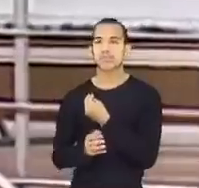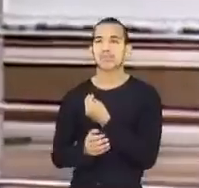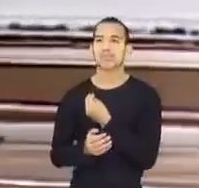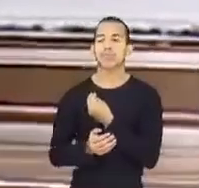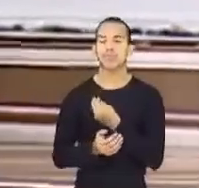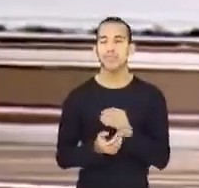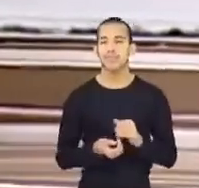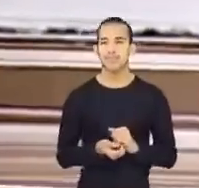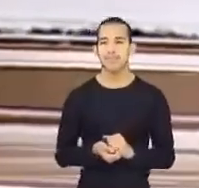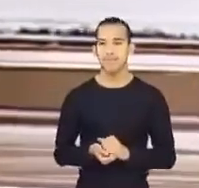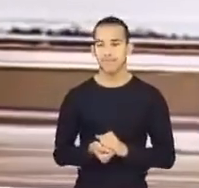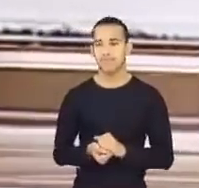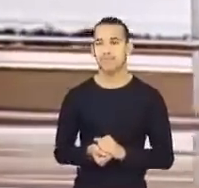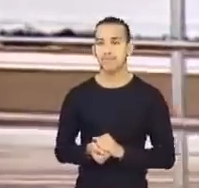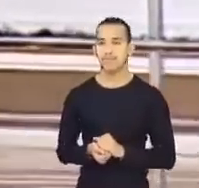Tem fases